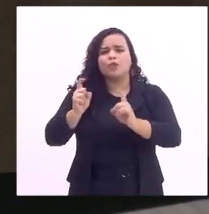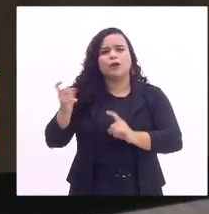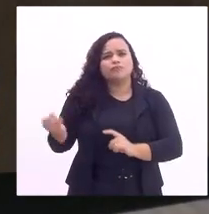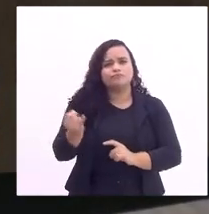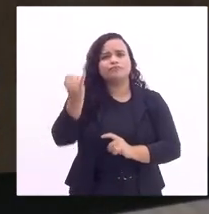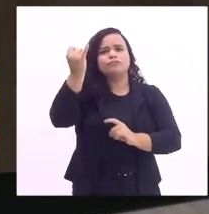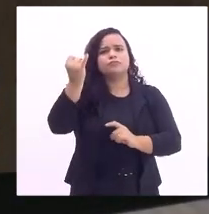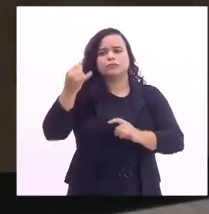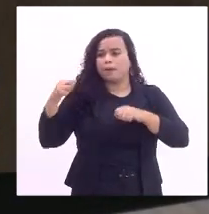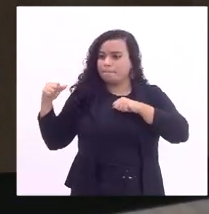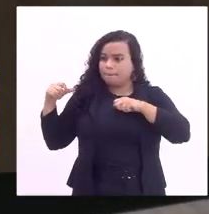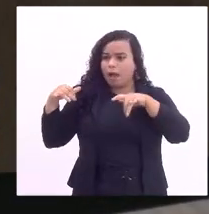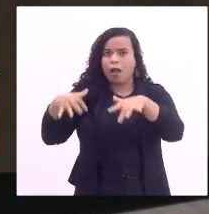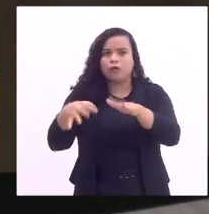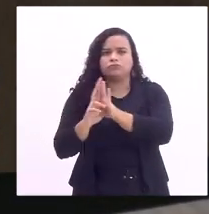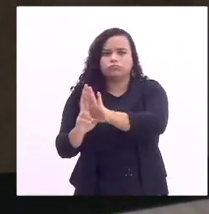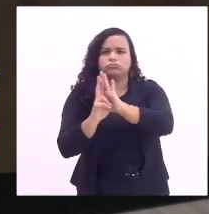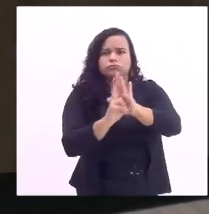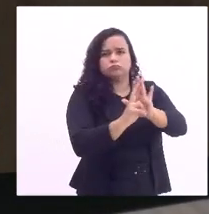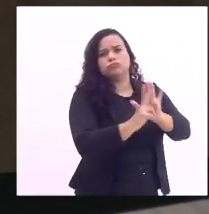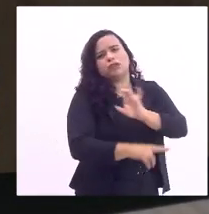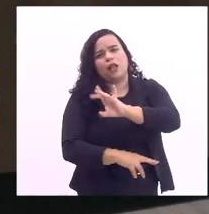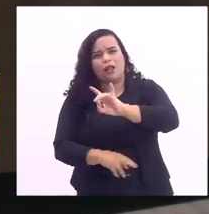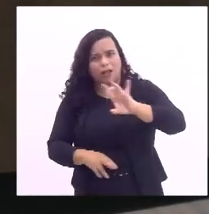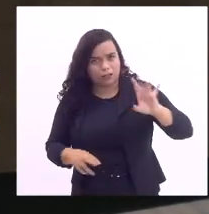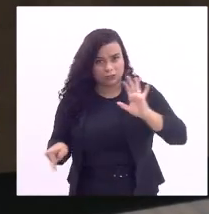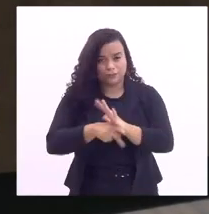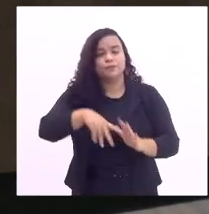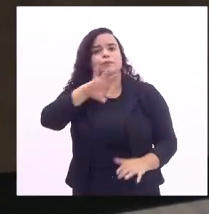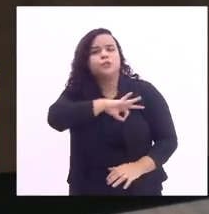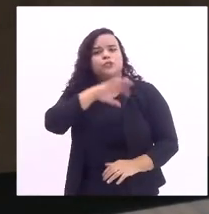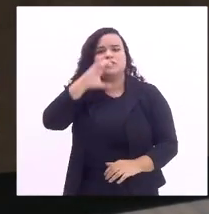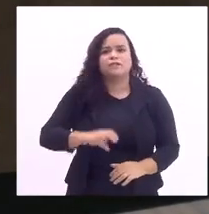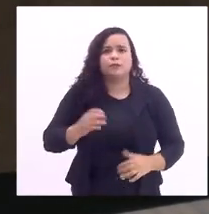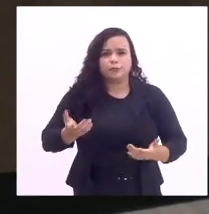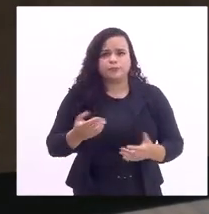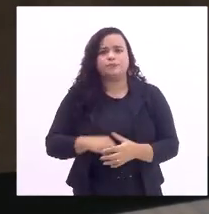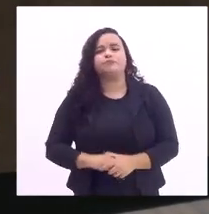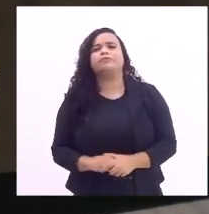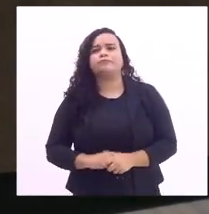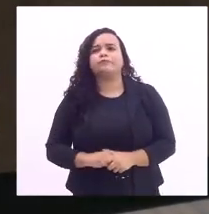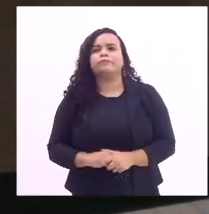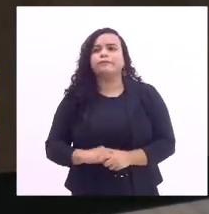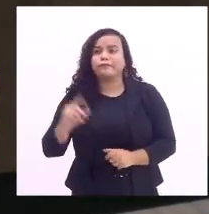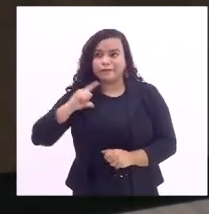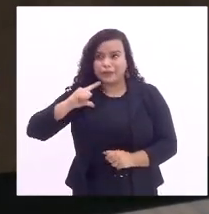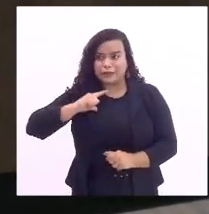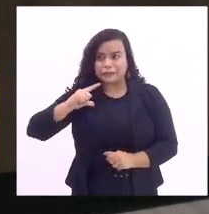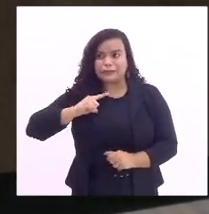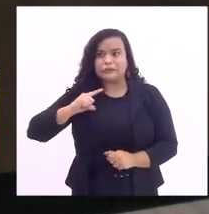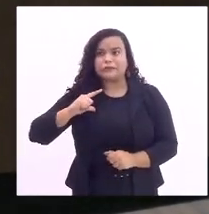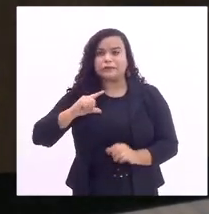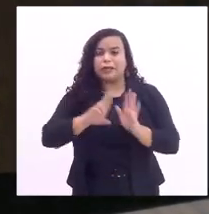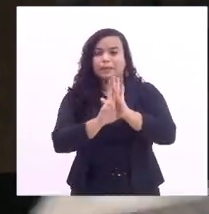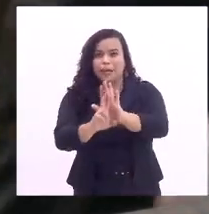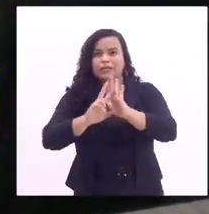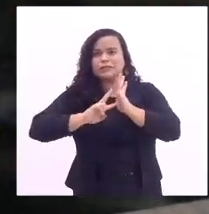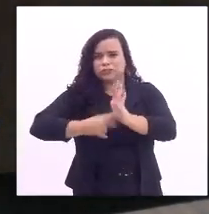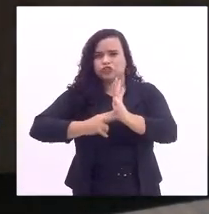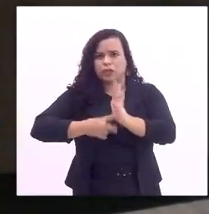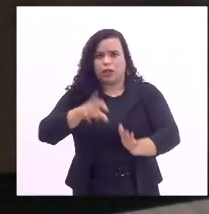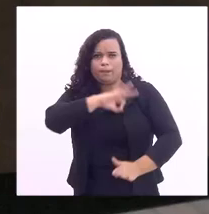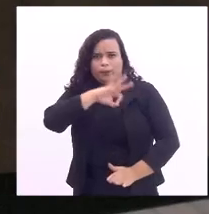com todas as representações da Polícia Civil. Vejo aqui a representação do Sindicato dos